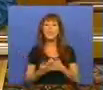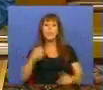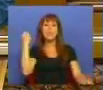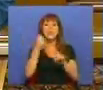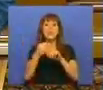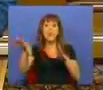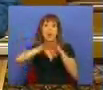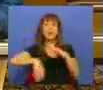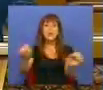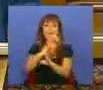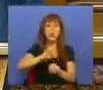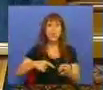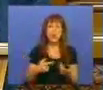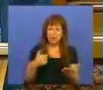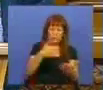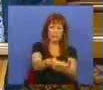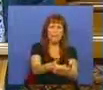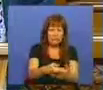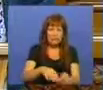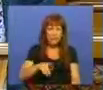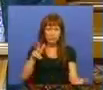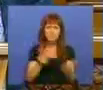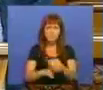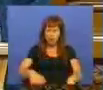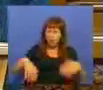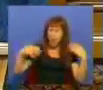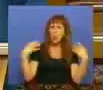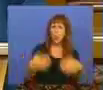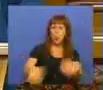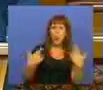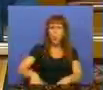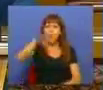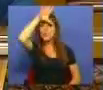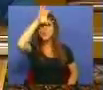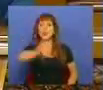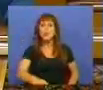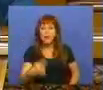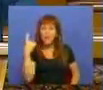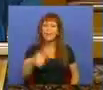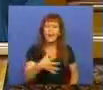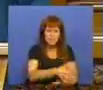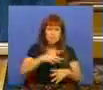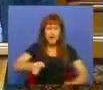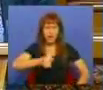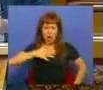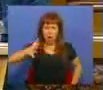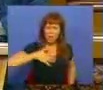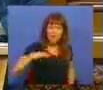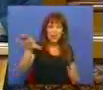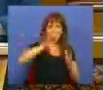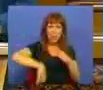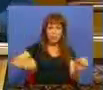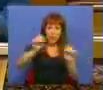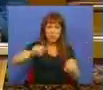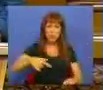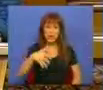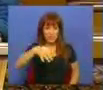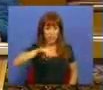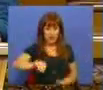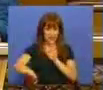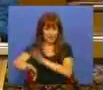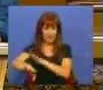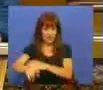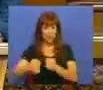combate à precariedade esbarra numa realidade violenta. O Estado é o maior patrão de precários. O PS e a